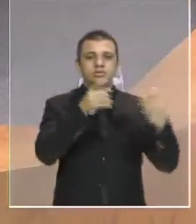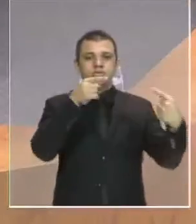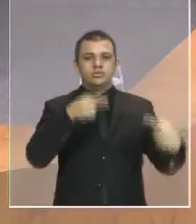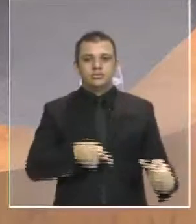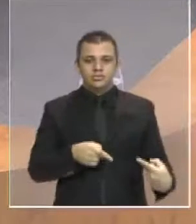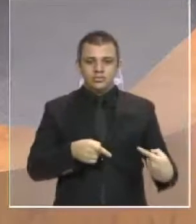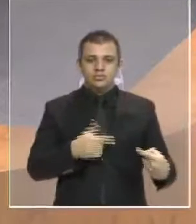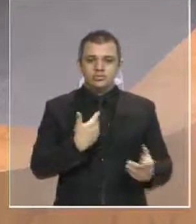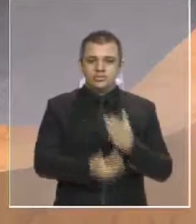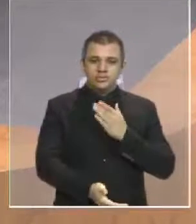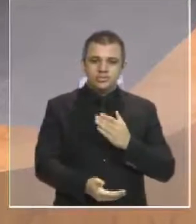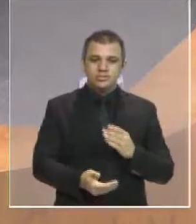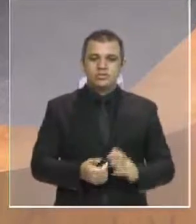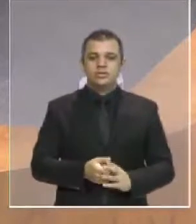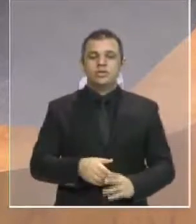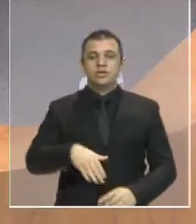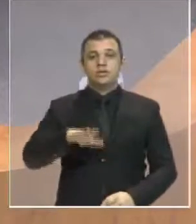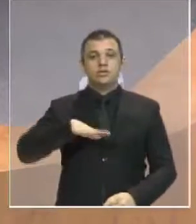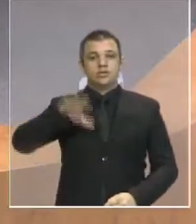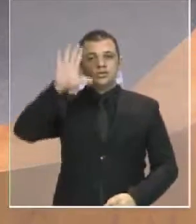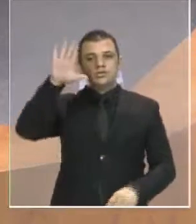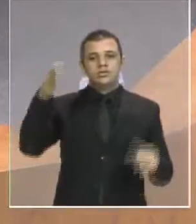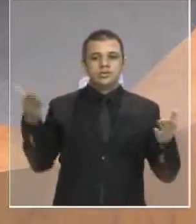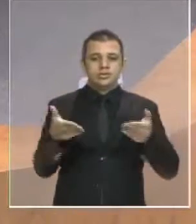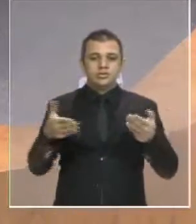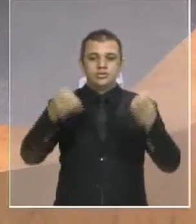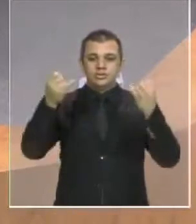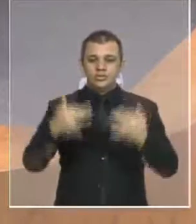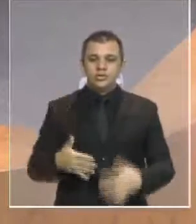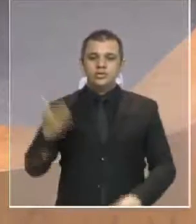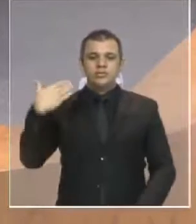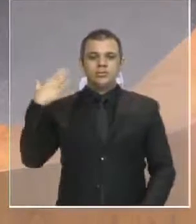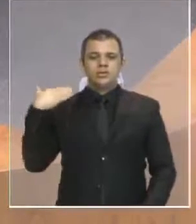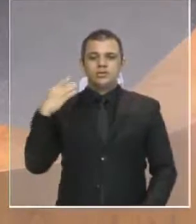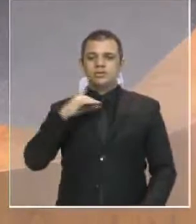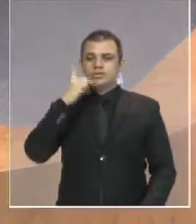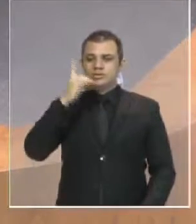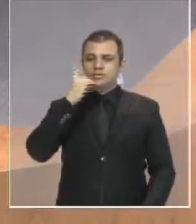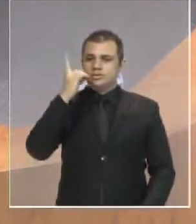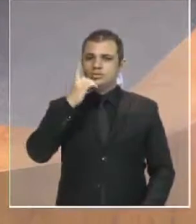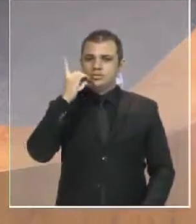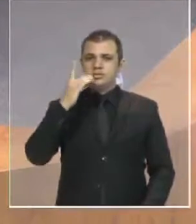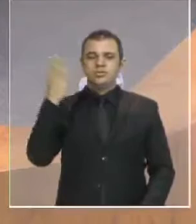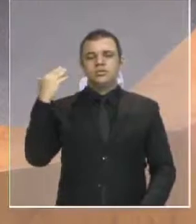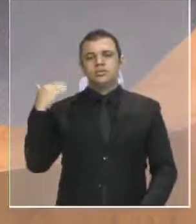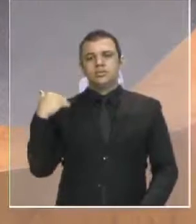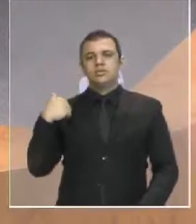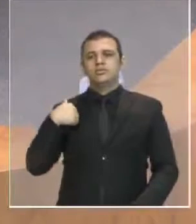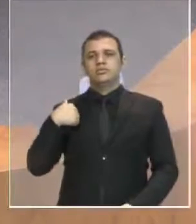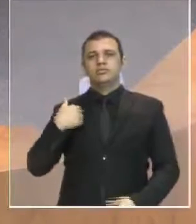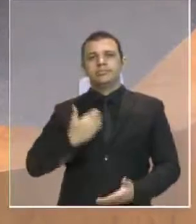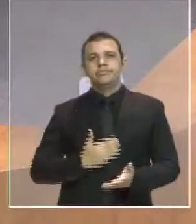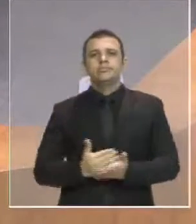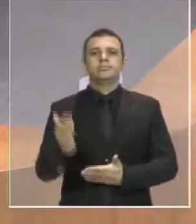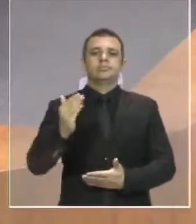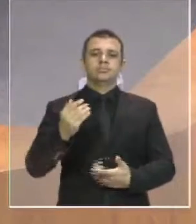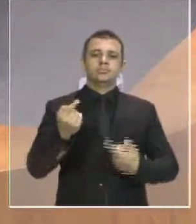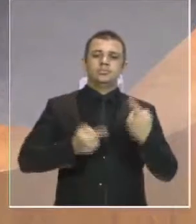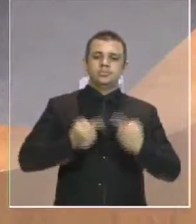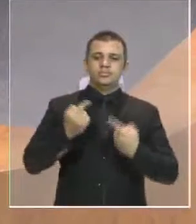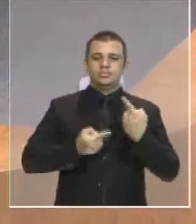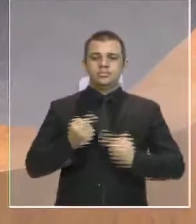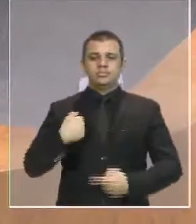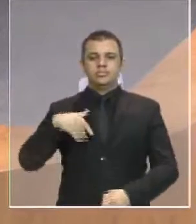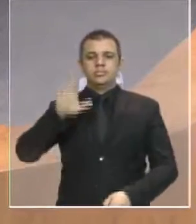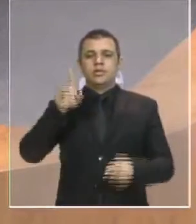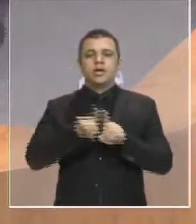hoje deputado, recém-lançado na política como candidato, mas militante, conhecedor a fundo também da